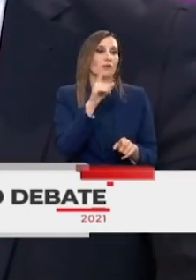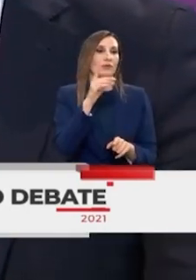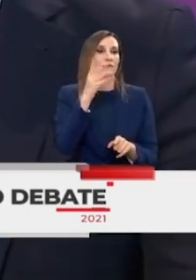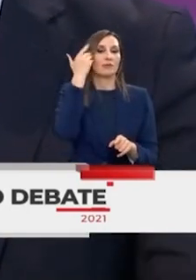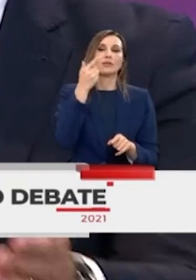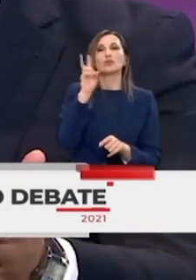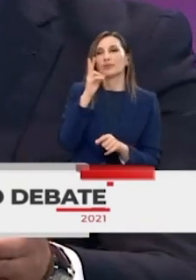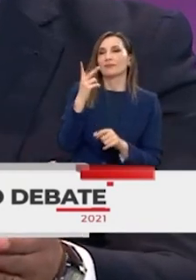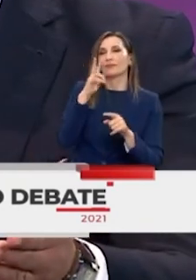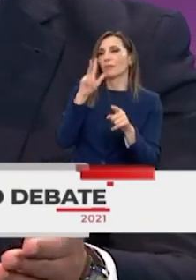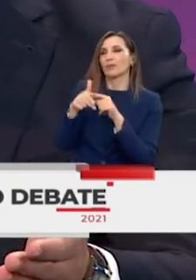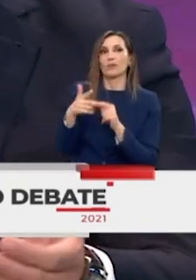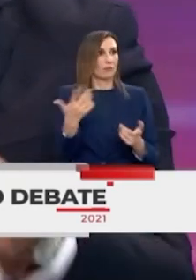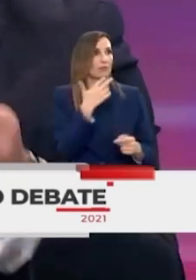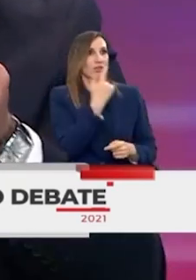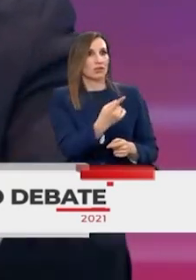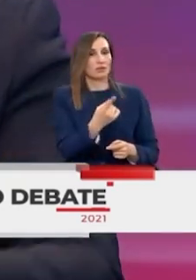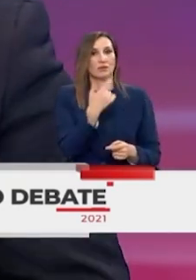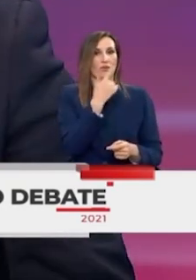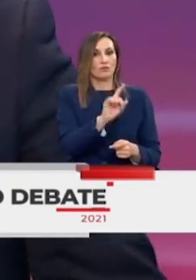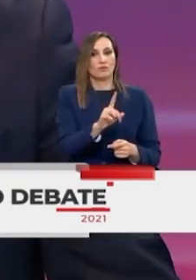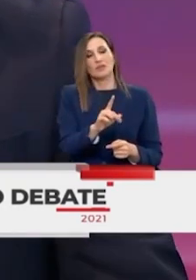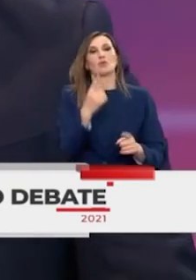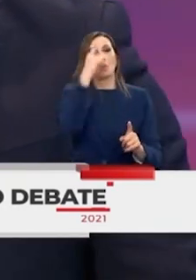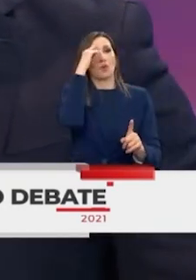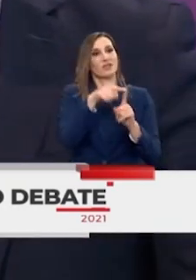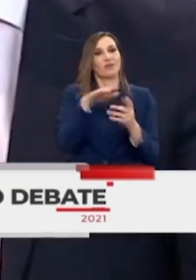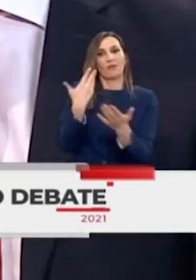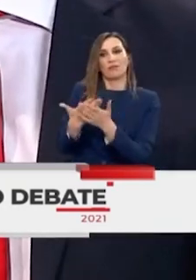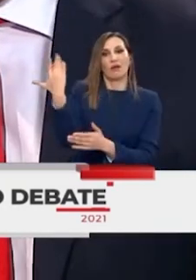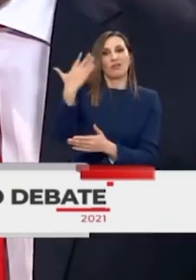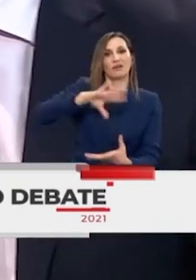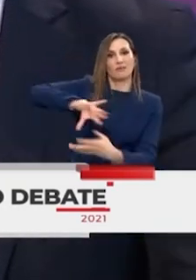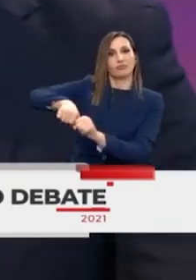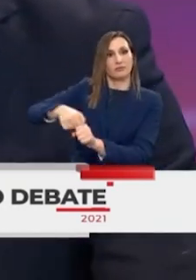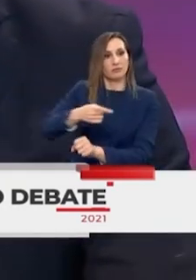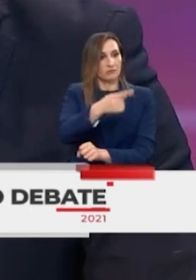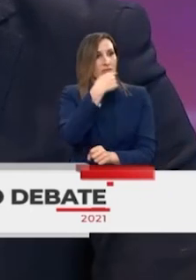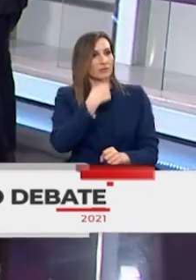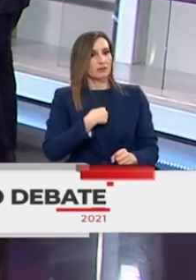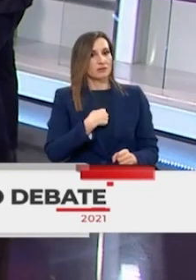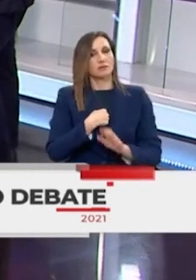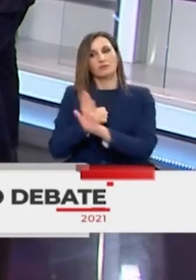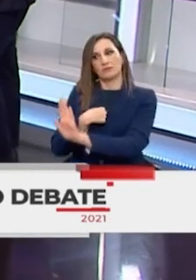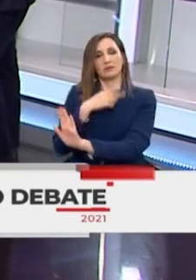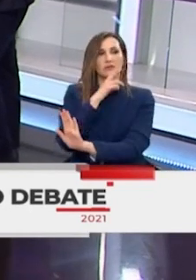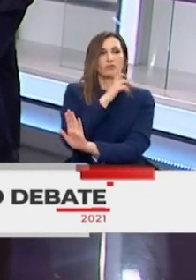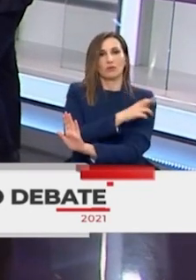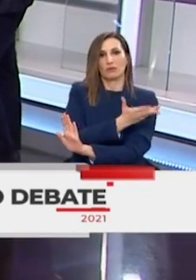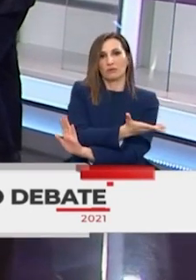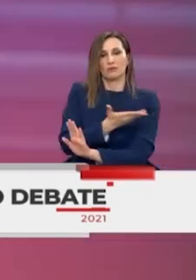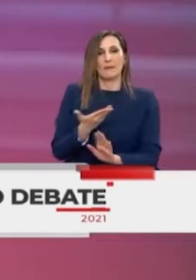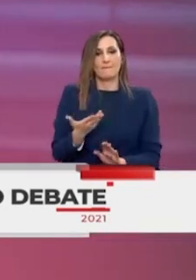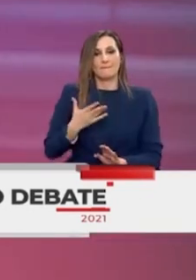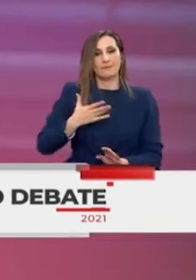Importa-se não interromper. Mas não foi, não disse que a sua objetiva era derrotar a direita. André Pedro, deixa-me responder. Gomes que disse. Eu